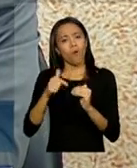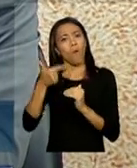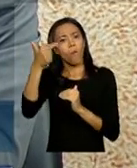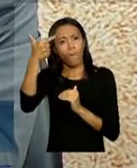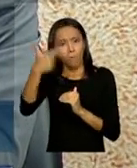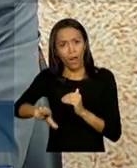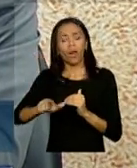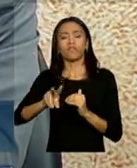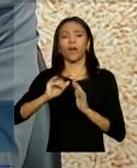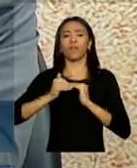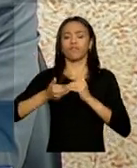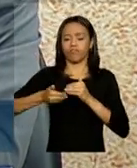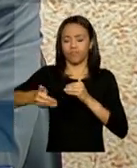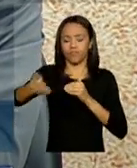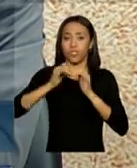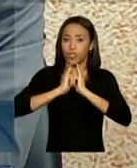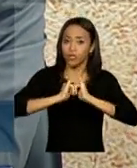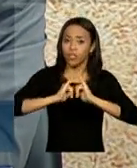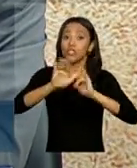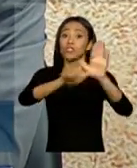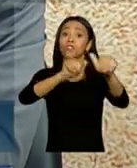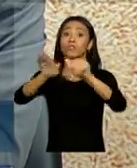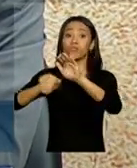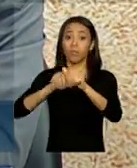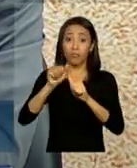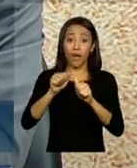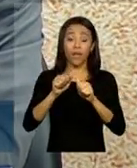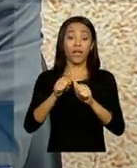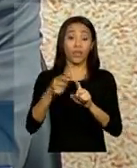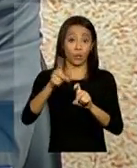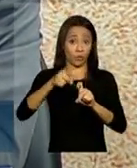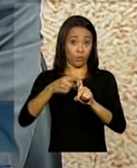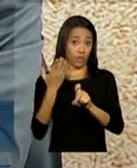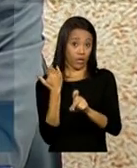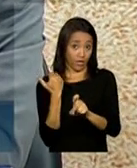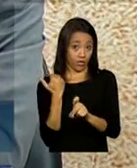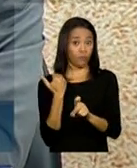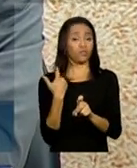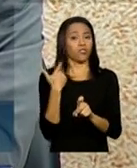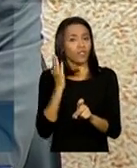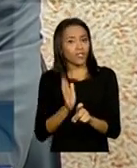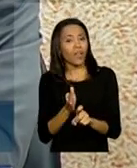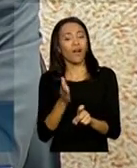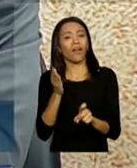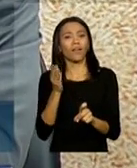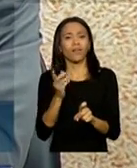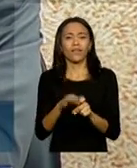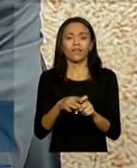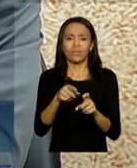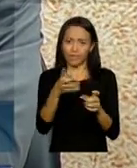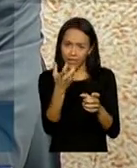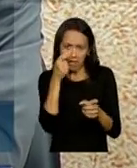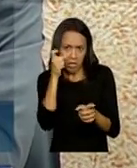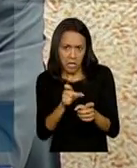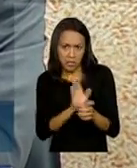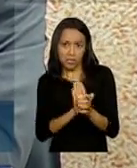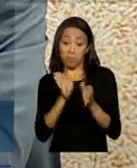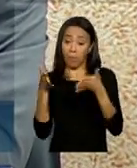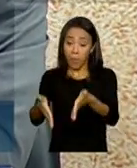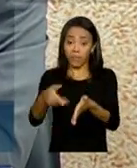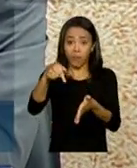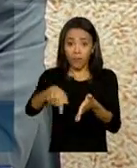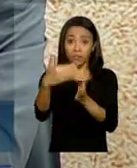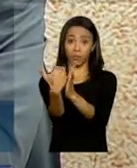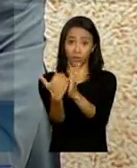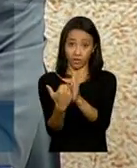envolve aí o final daqueles médicos que participaram do PROVAB que possam ter interesse de participar do programa Mais Médicos nessa